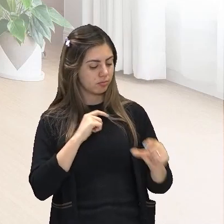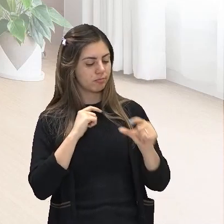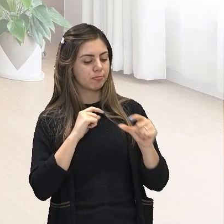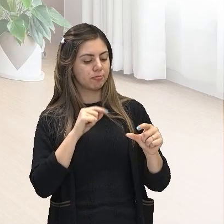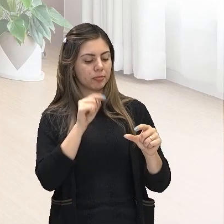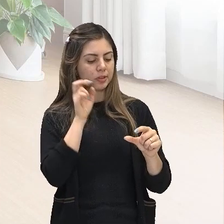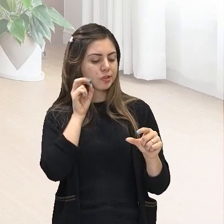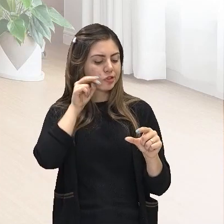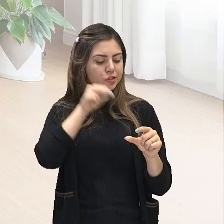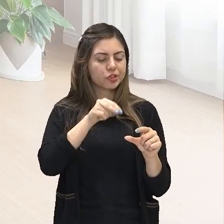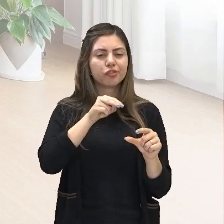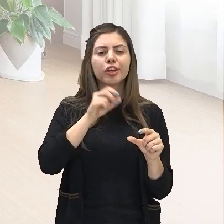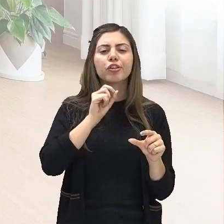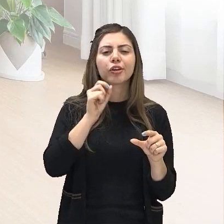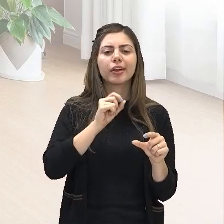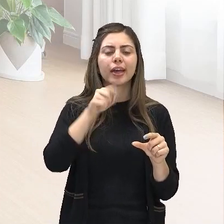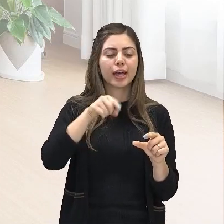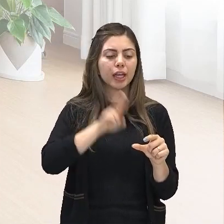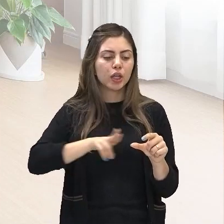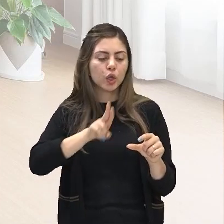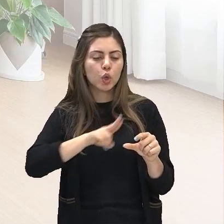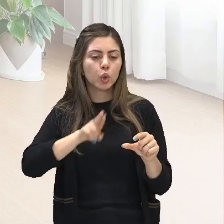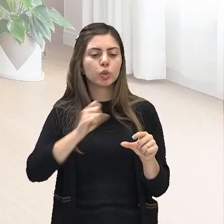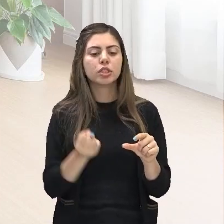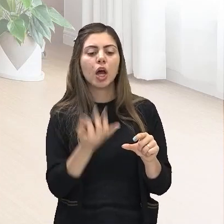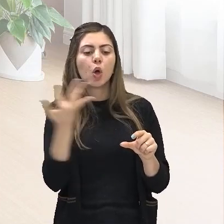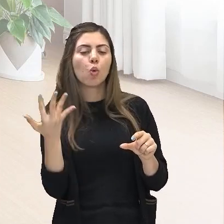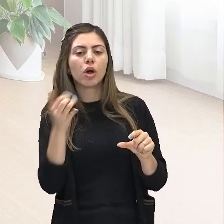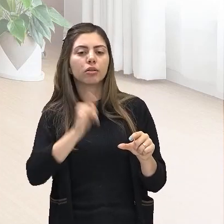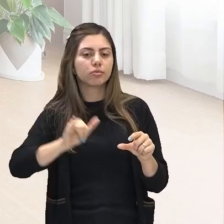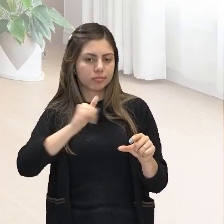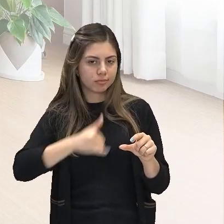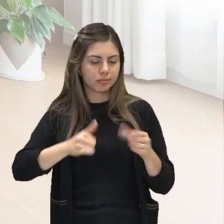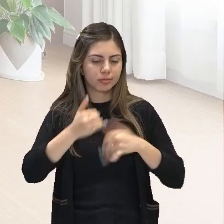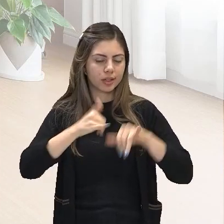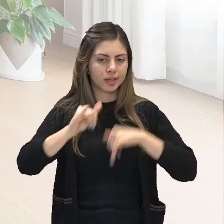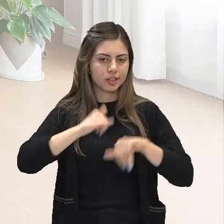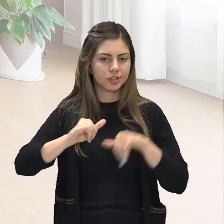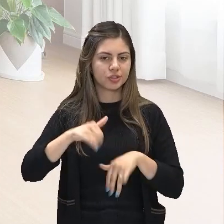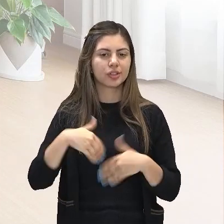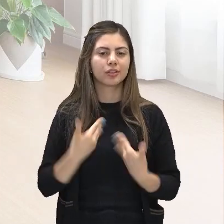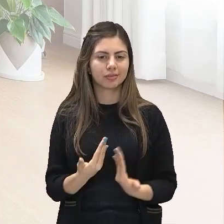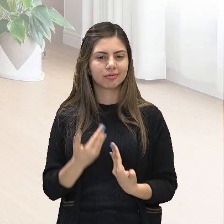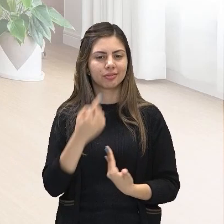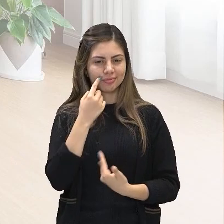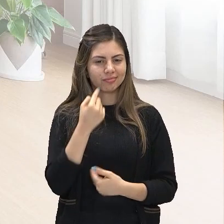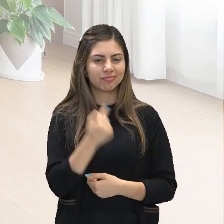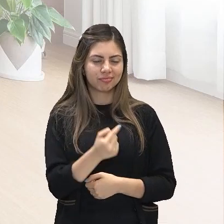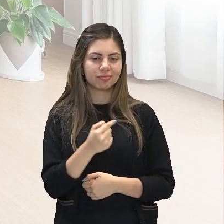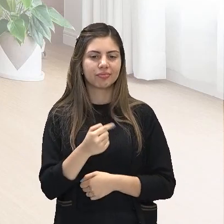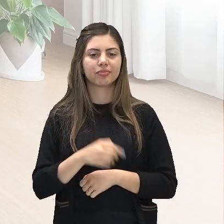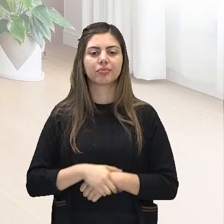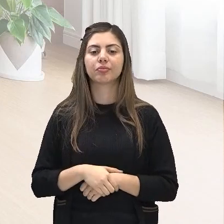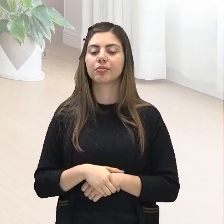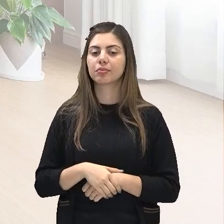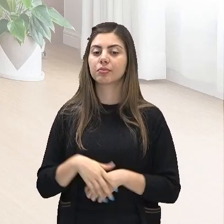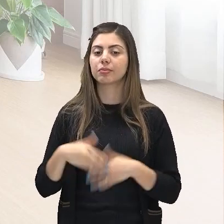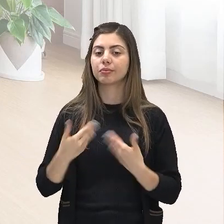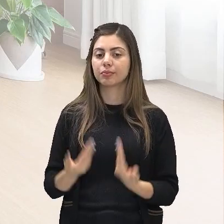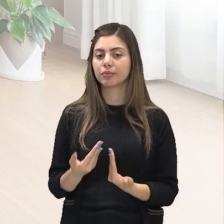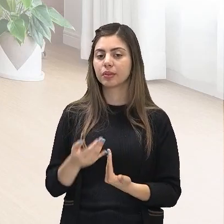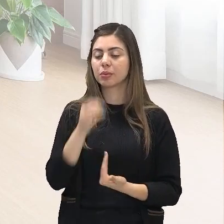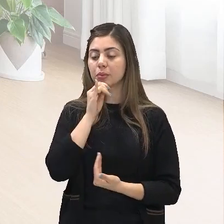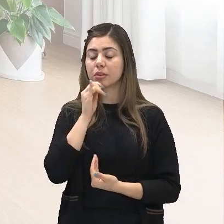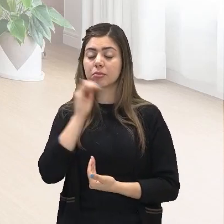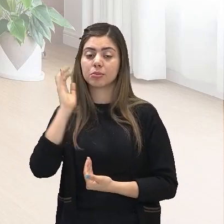pode visualizar que tem lá a sua potência em watts, né? Então, você pode observar lá que, como a gente visualizou aí no caso do rádio,